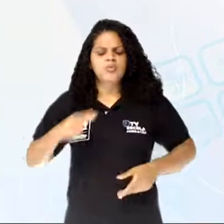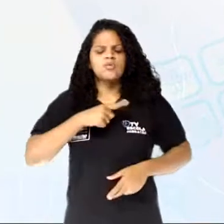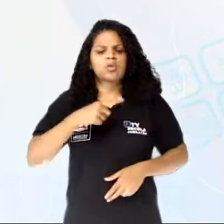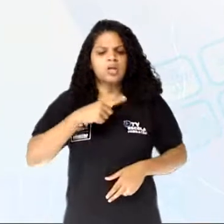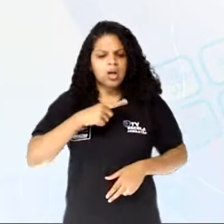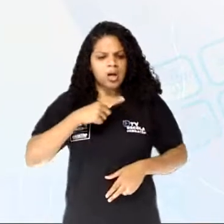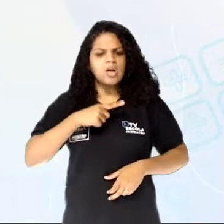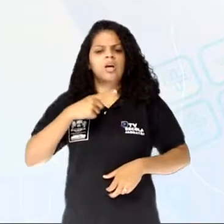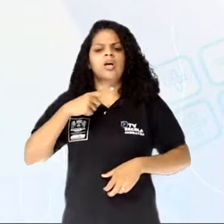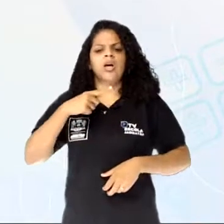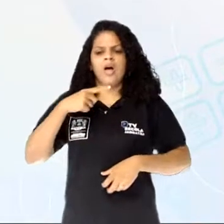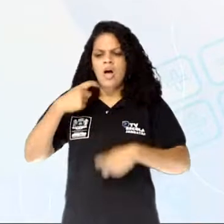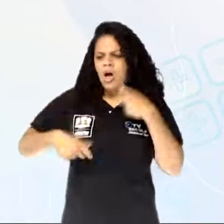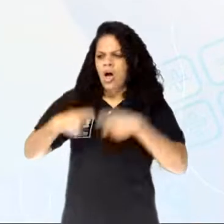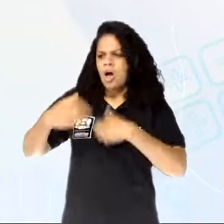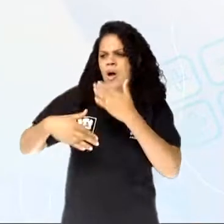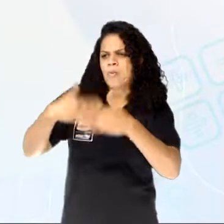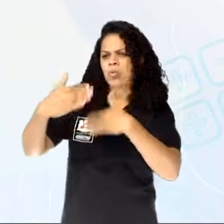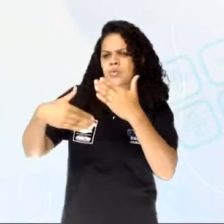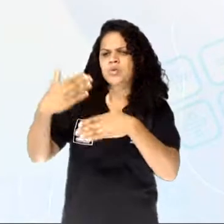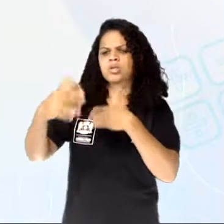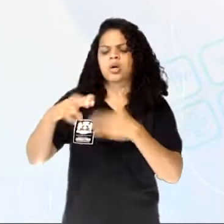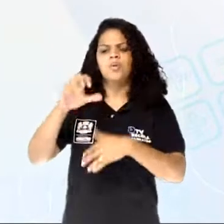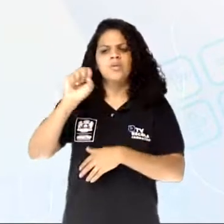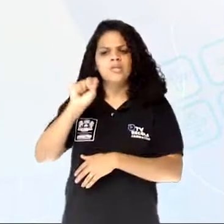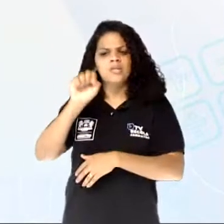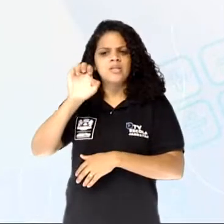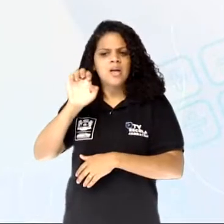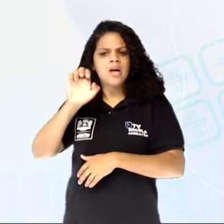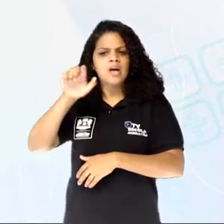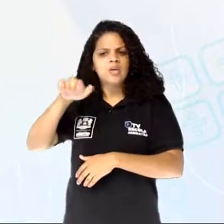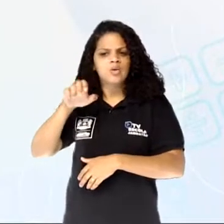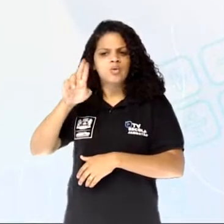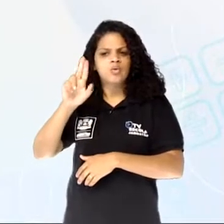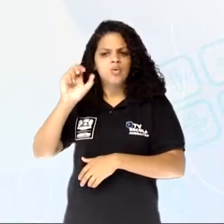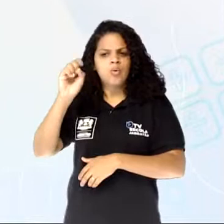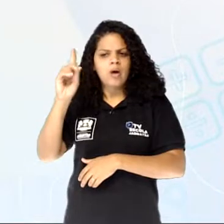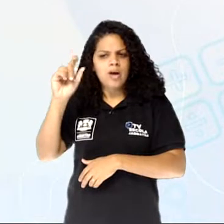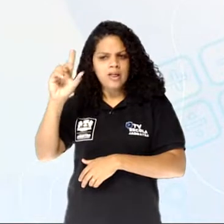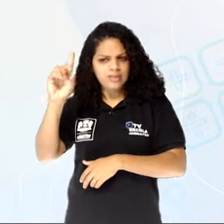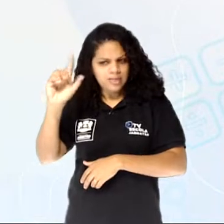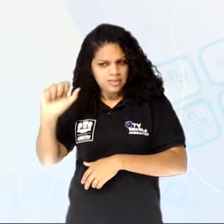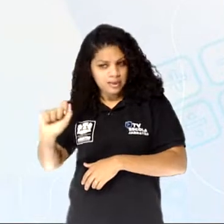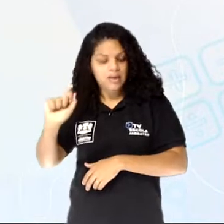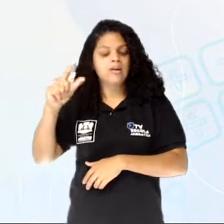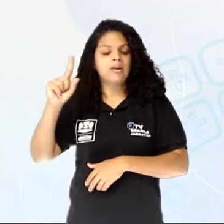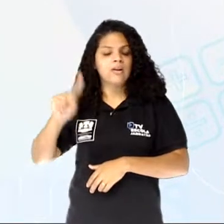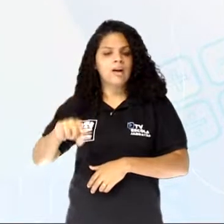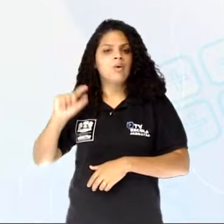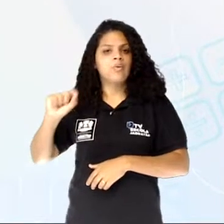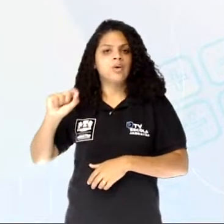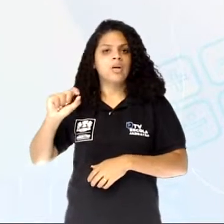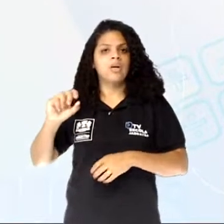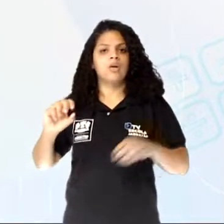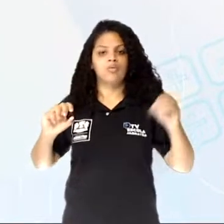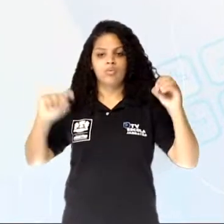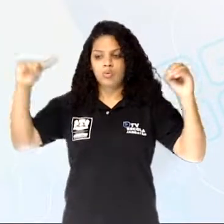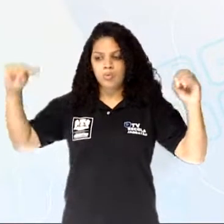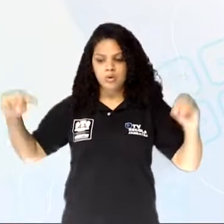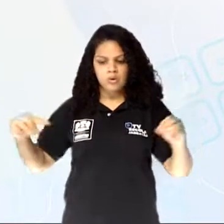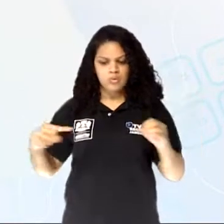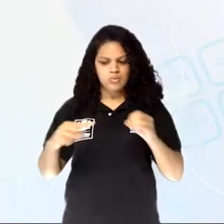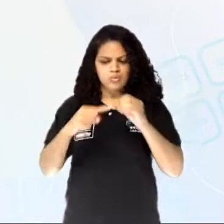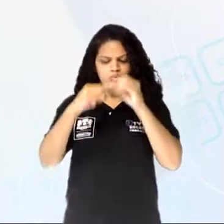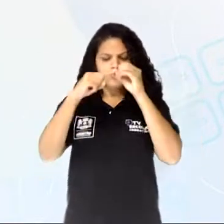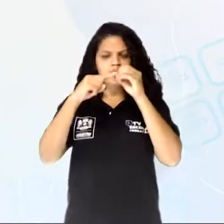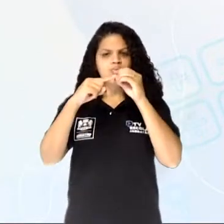reprodução sexuada, que ocorre por meio da junção entre gametas femininos e masculinos. Sendo